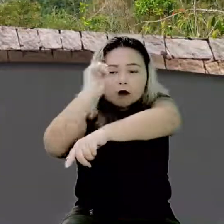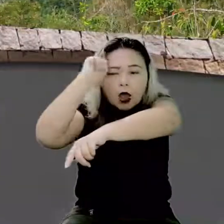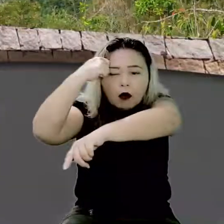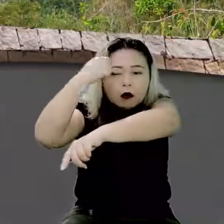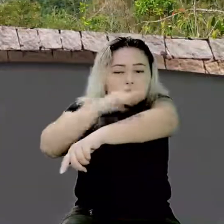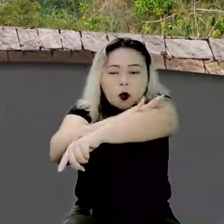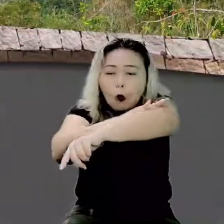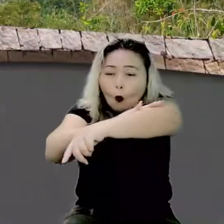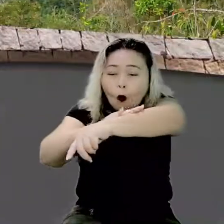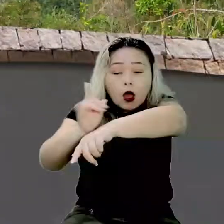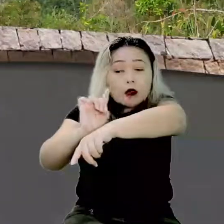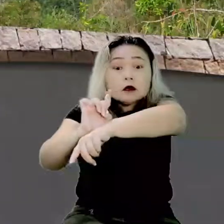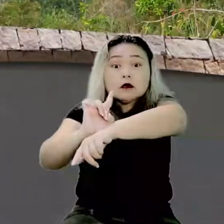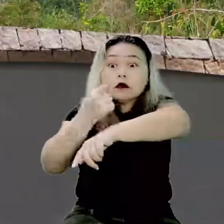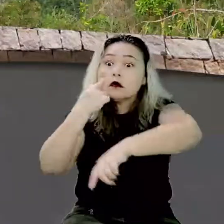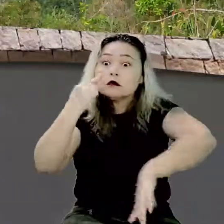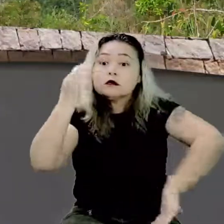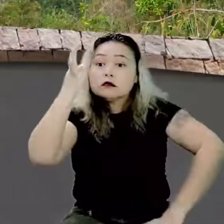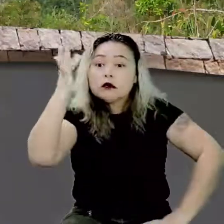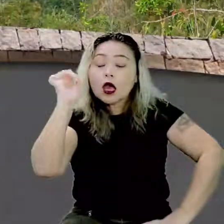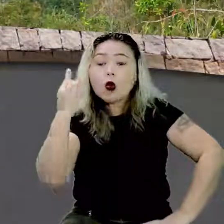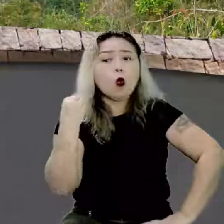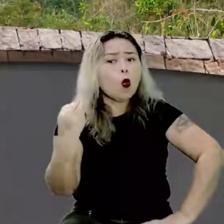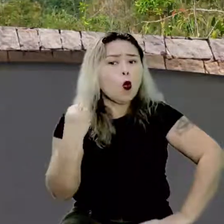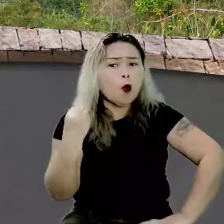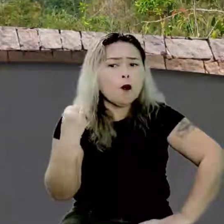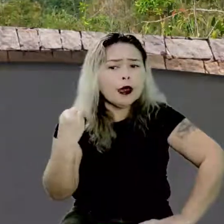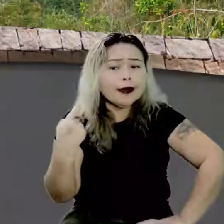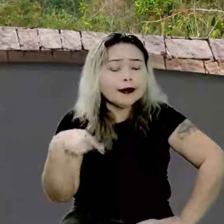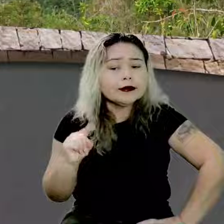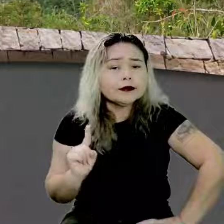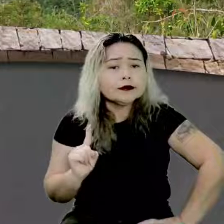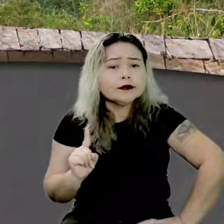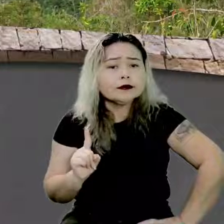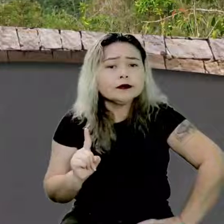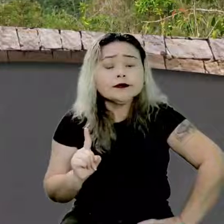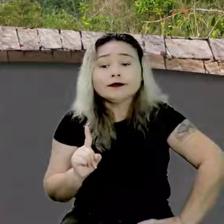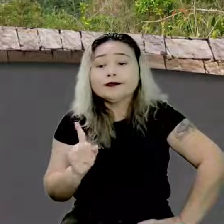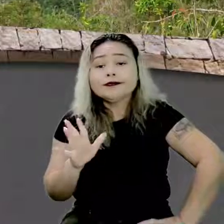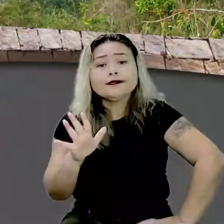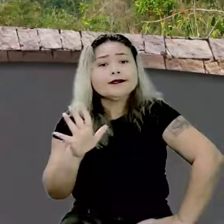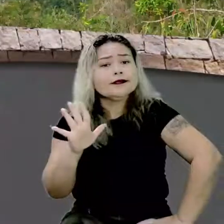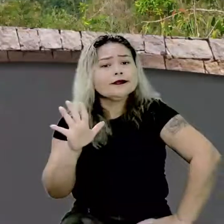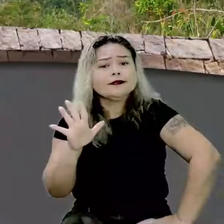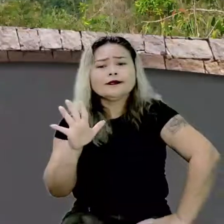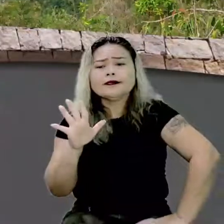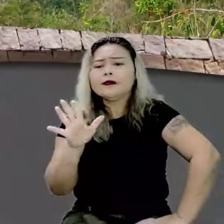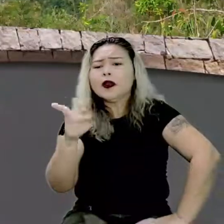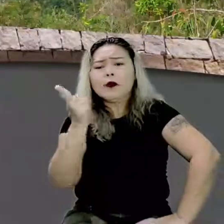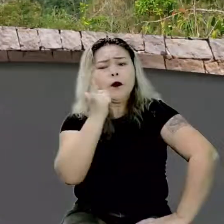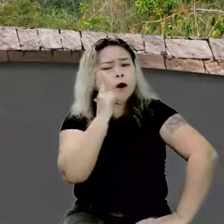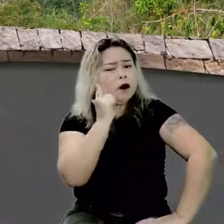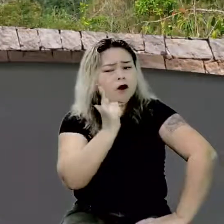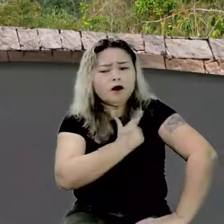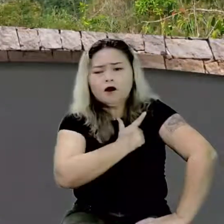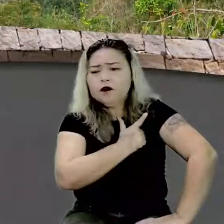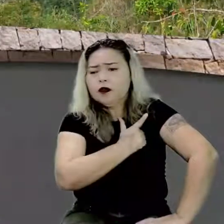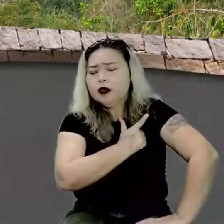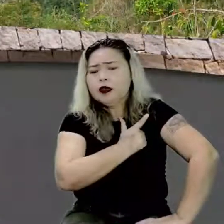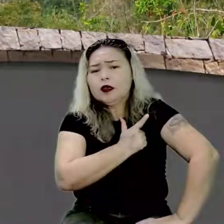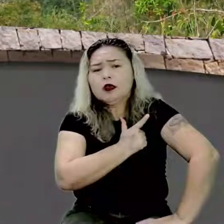tem noção como é que era isso, galera? Cara, era muito feio, era